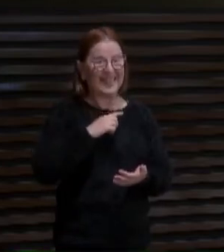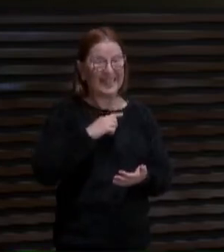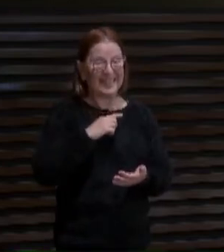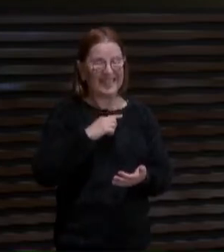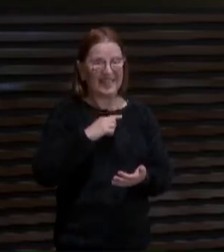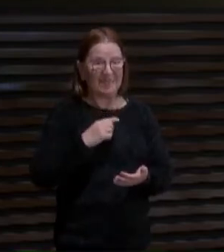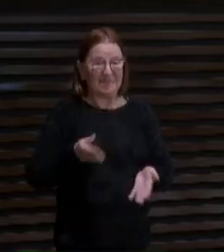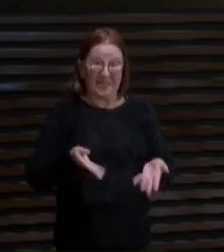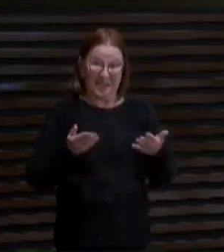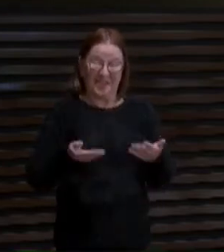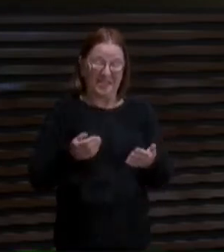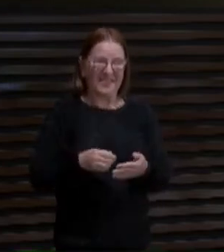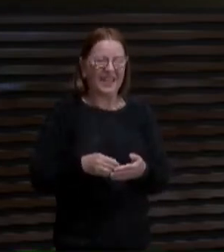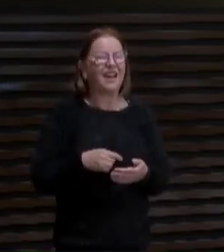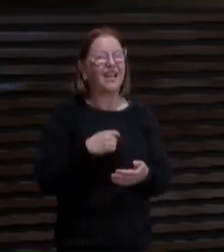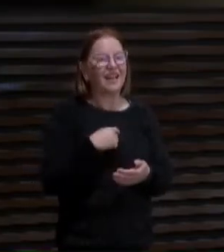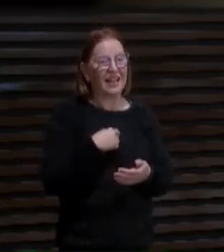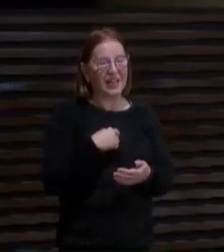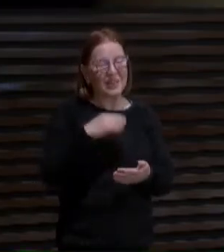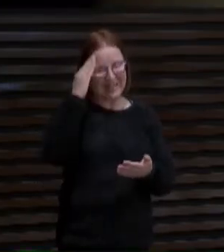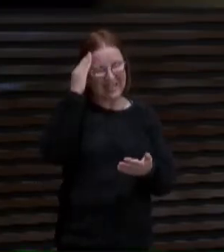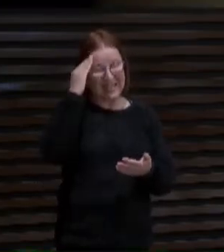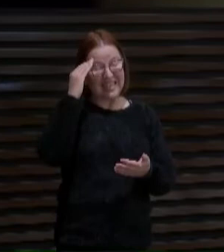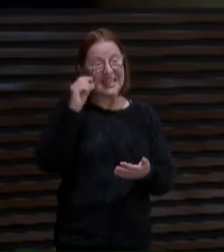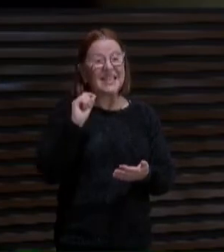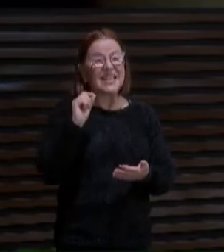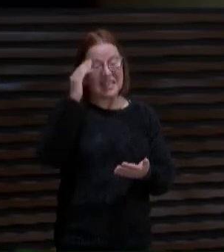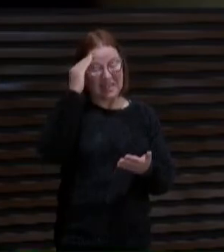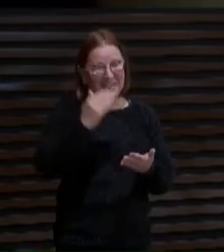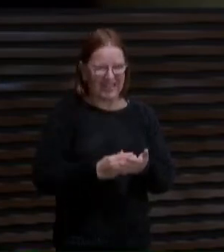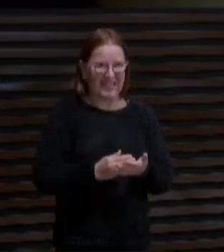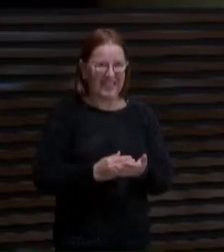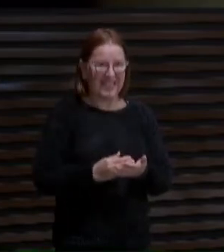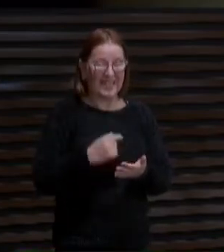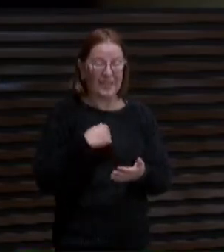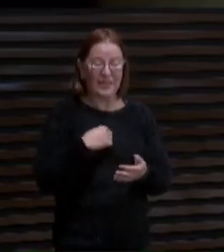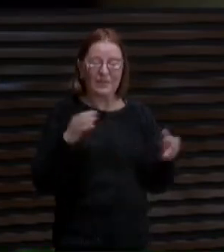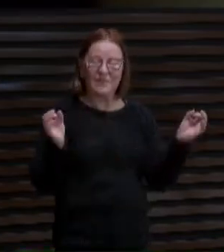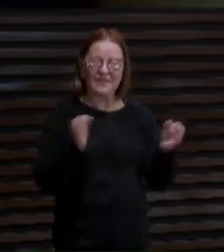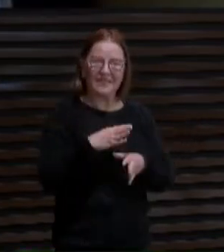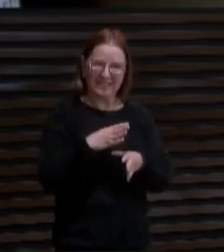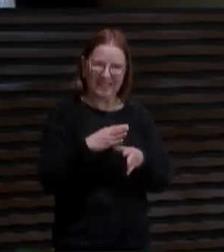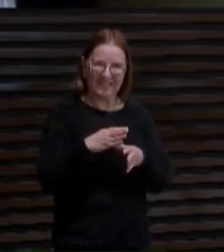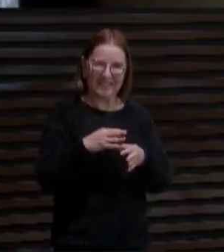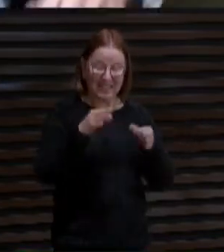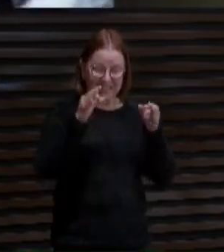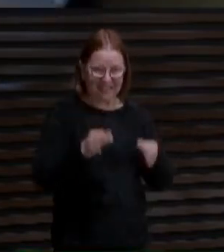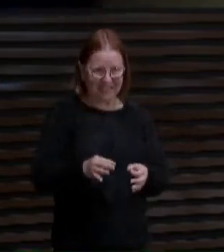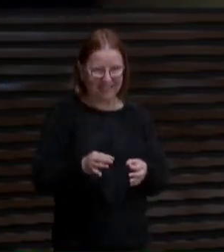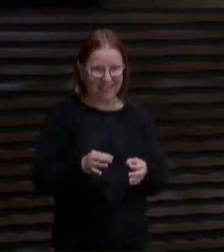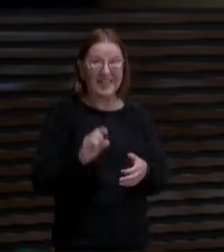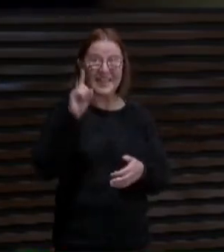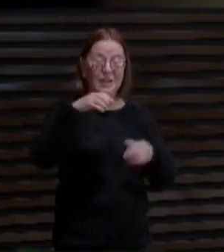estou plenamente certo que ele é poderoso para guardar o meu tesouro até o dia final eu sei que o meu juízo no tempo dele na hora dele ele